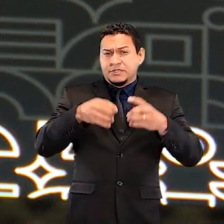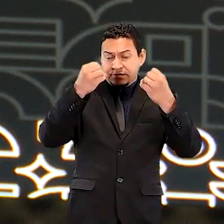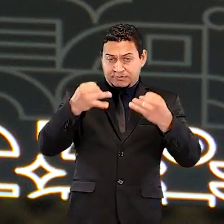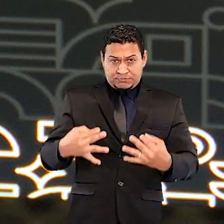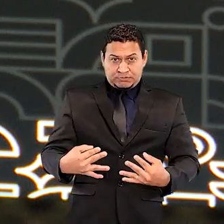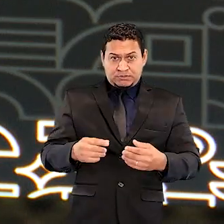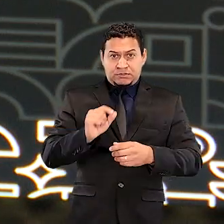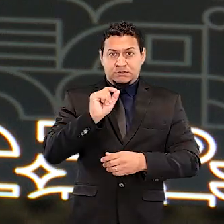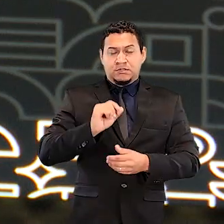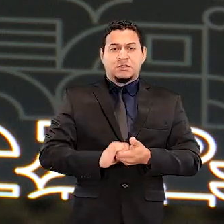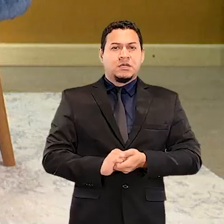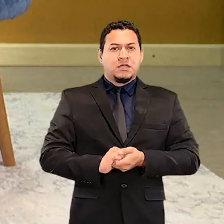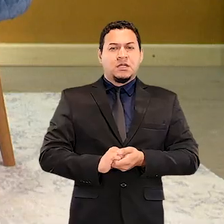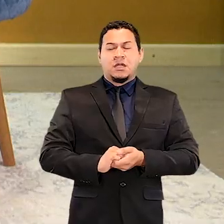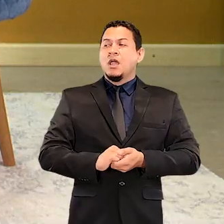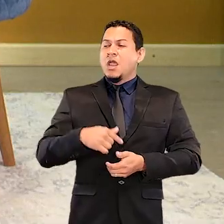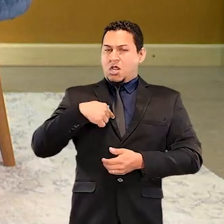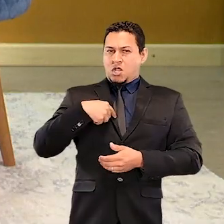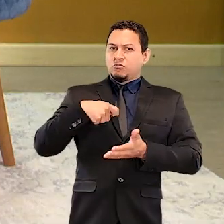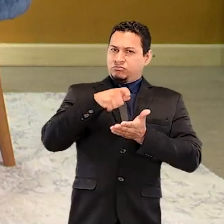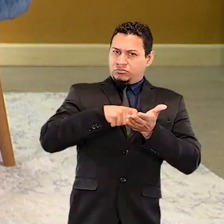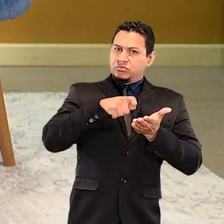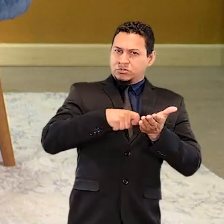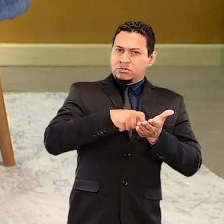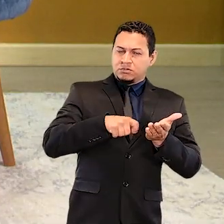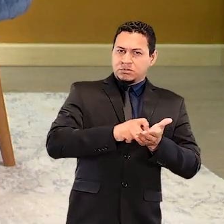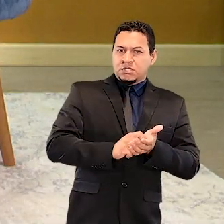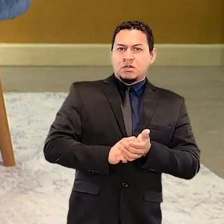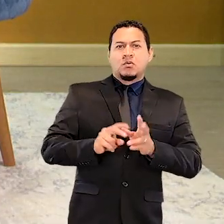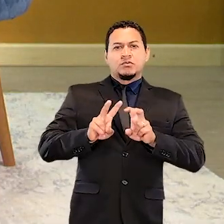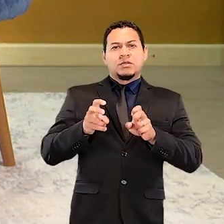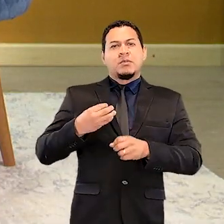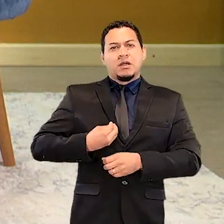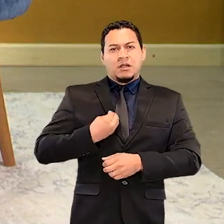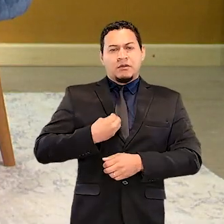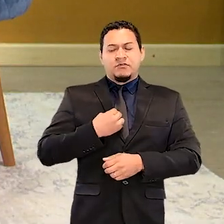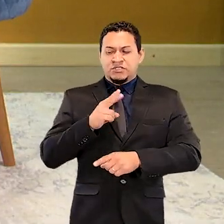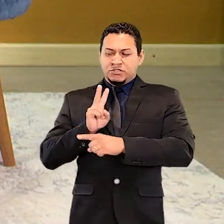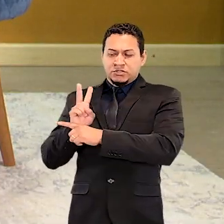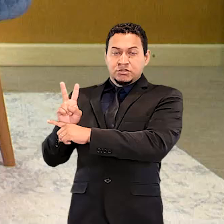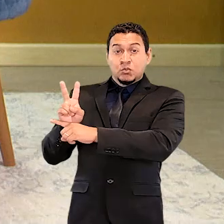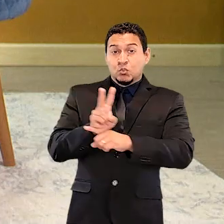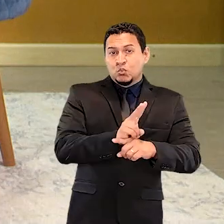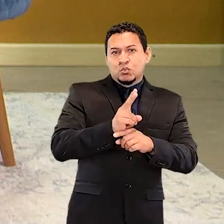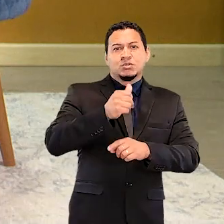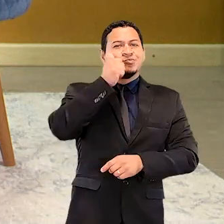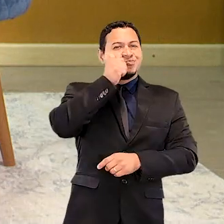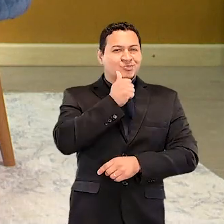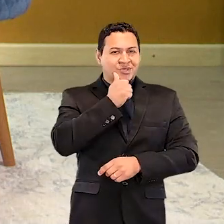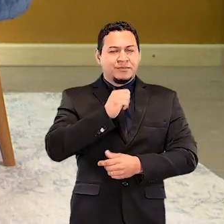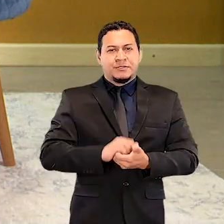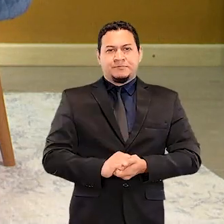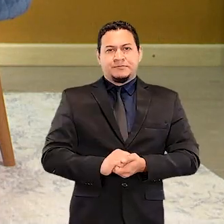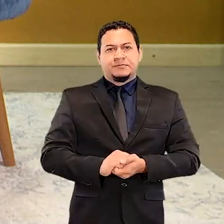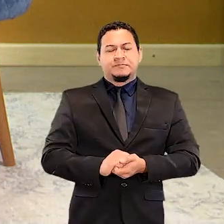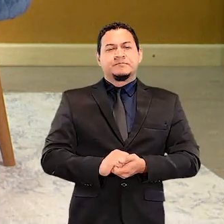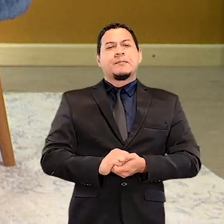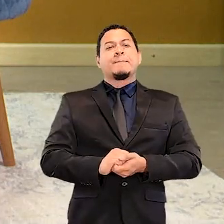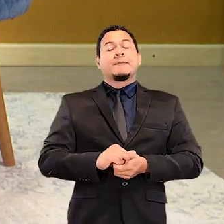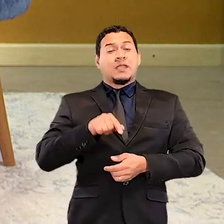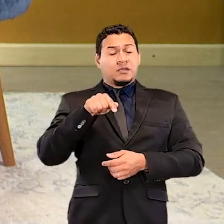Érica, que eu escrevi um livro chamado A Vida, a Saúde e a Segurança das Mulheres, na Saraiva